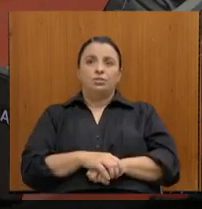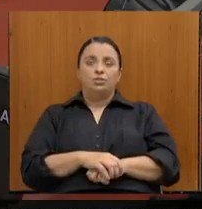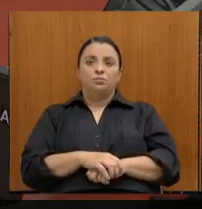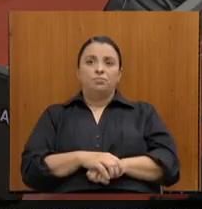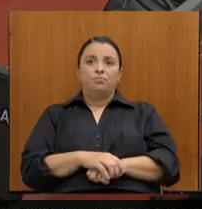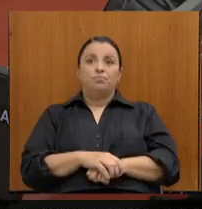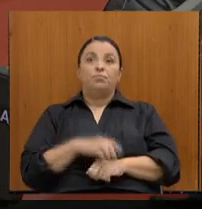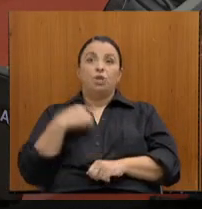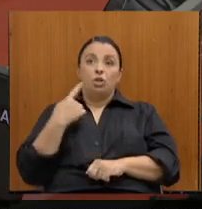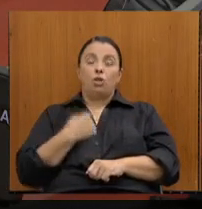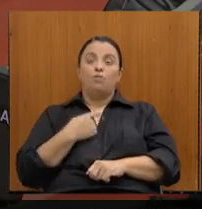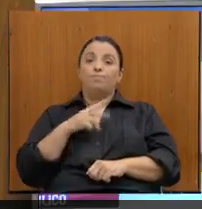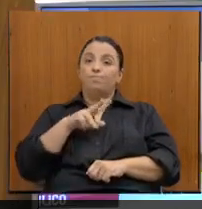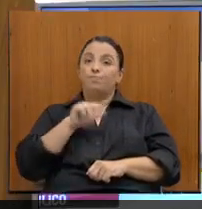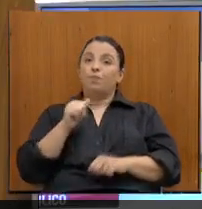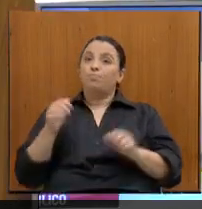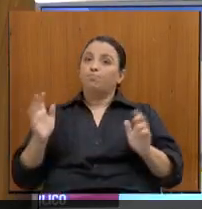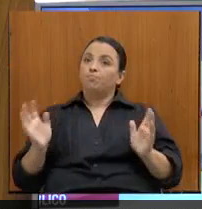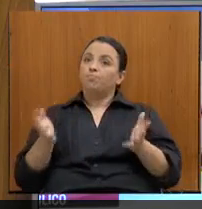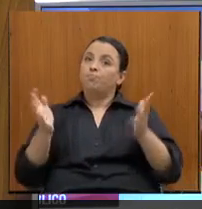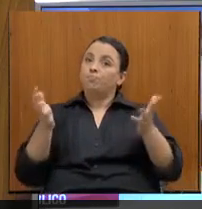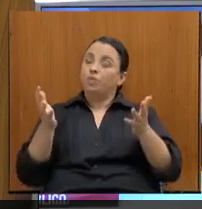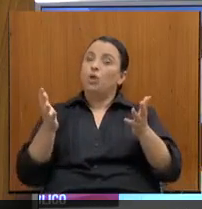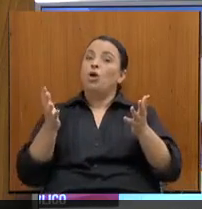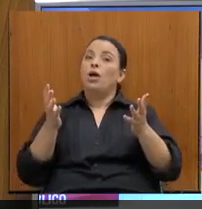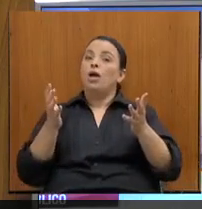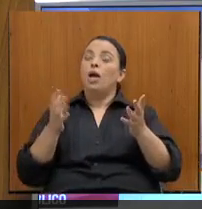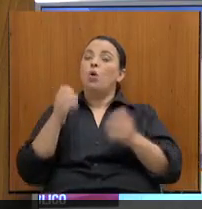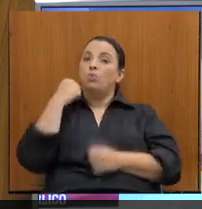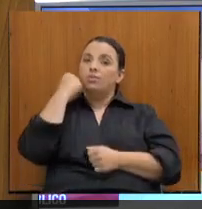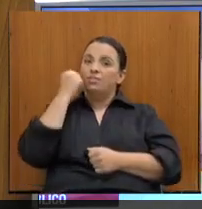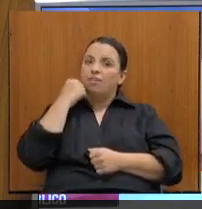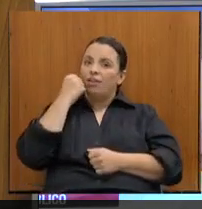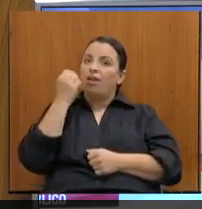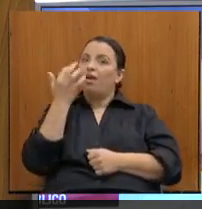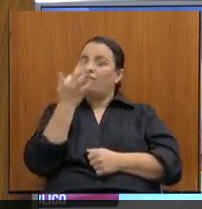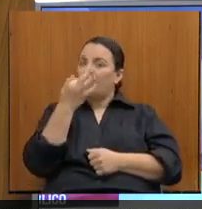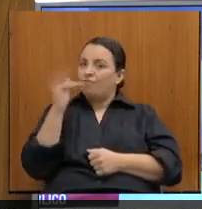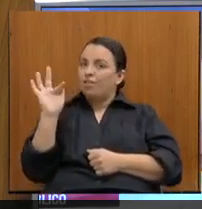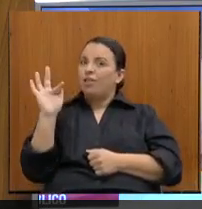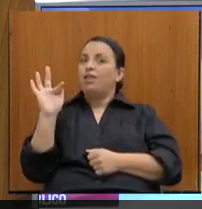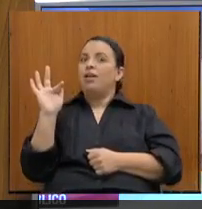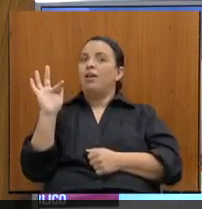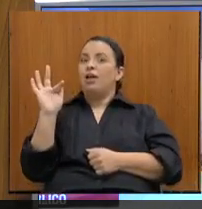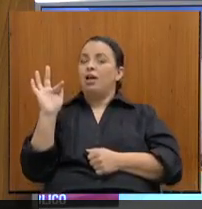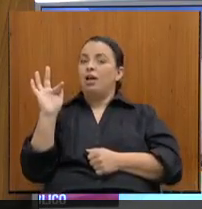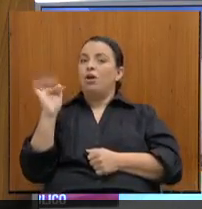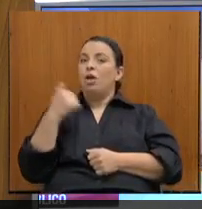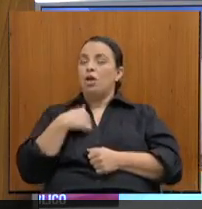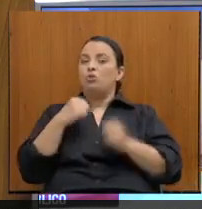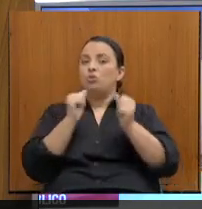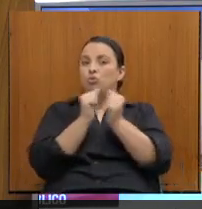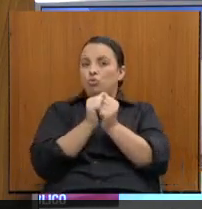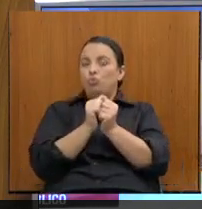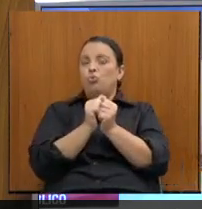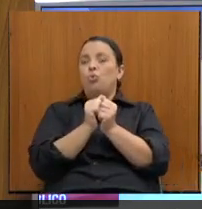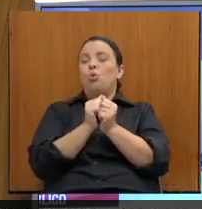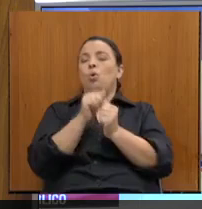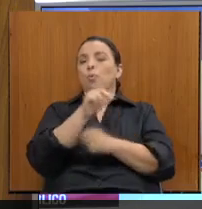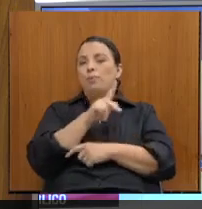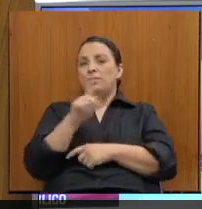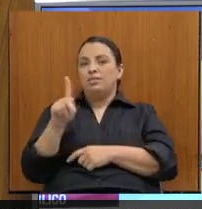vamos provocar é o Senado Federal eu vou estar com nosso Presidente Rodrigo Pacheco